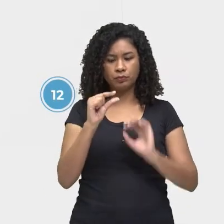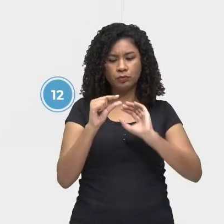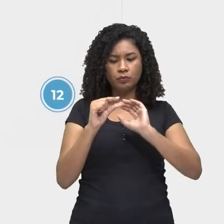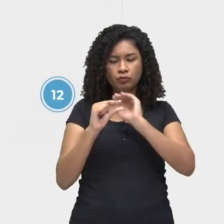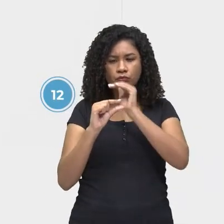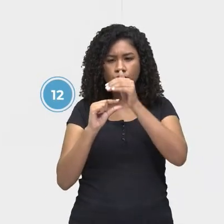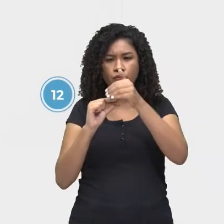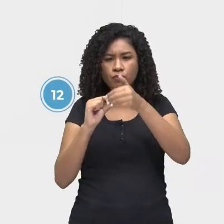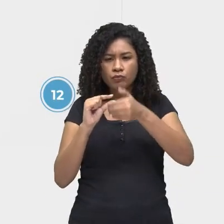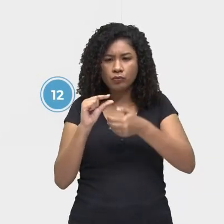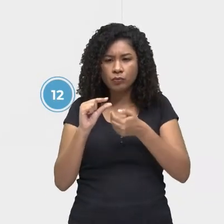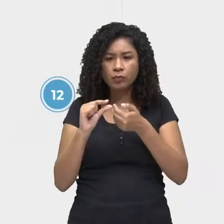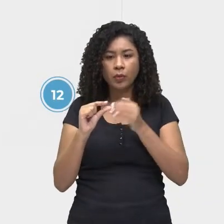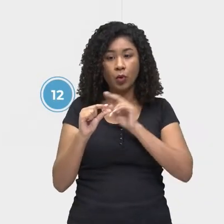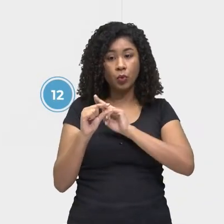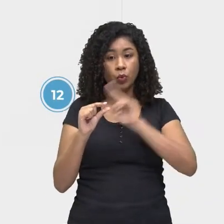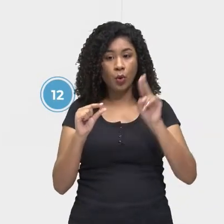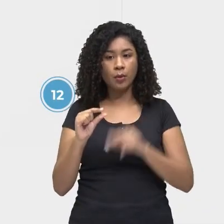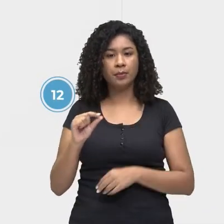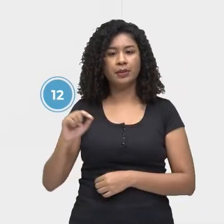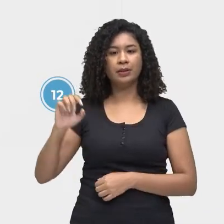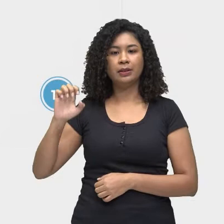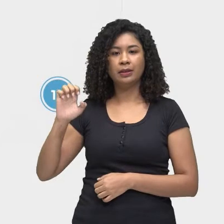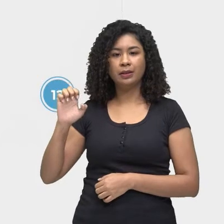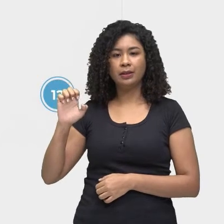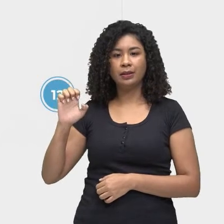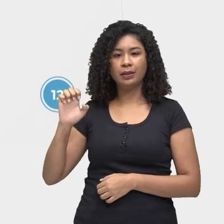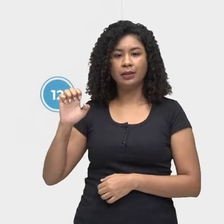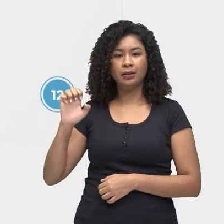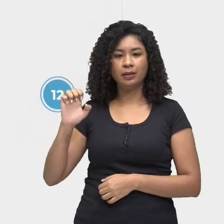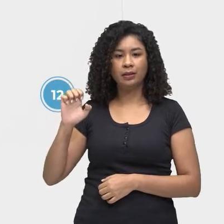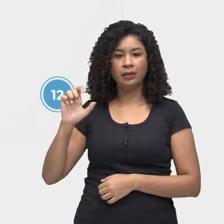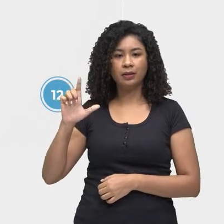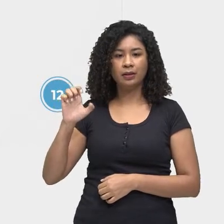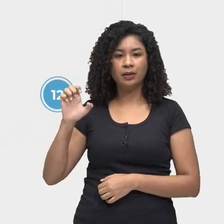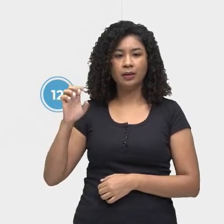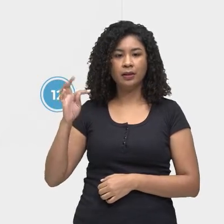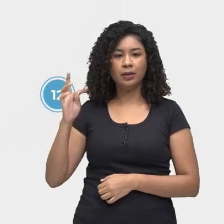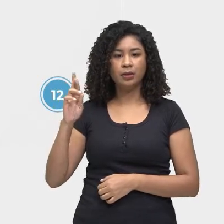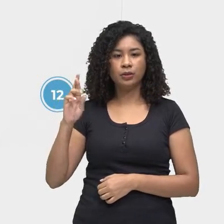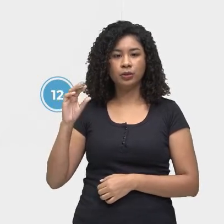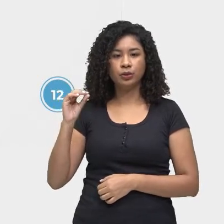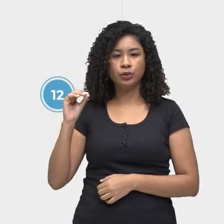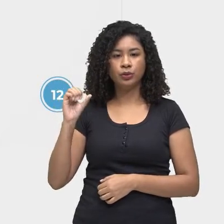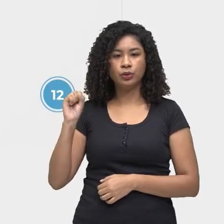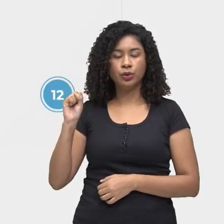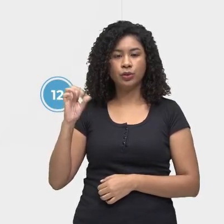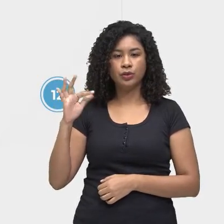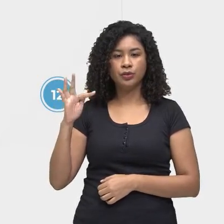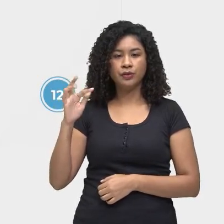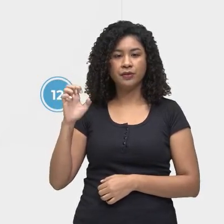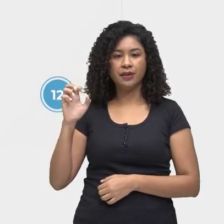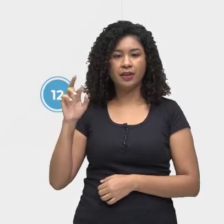a eletrosfera, que é a parte composta por elétrons de carga negativa que se